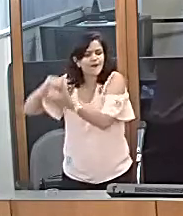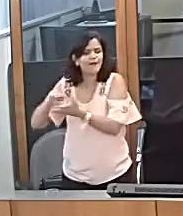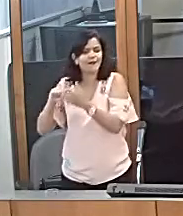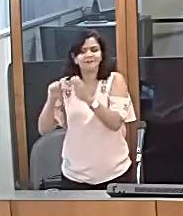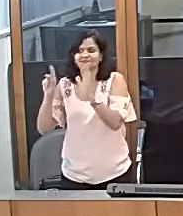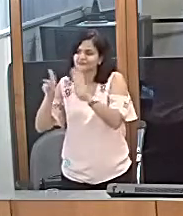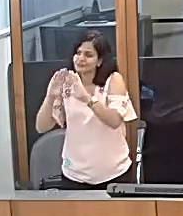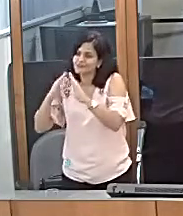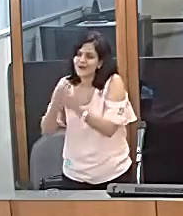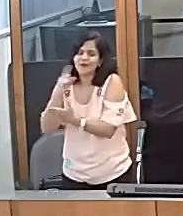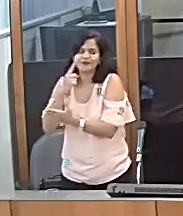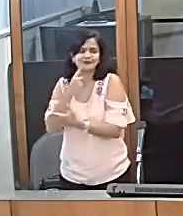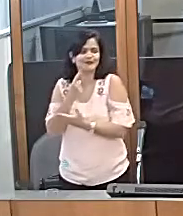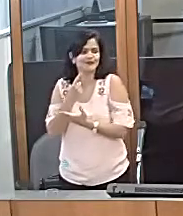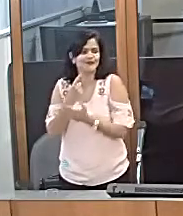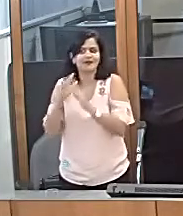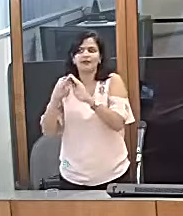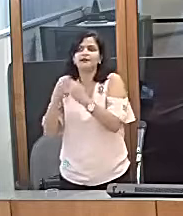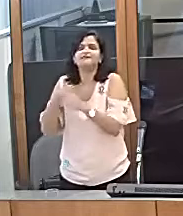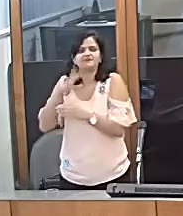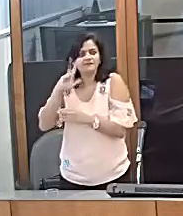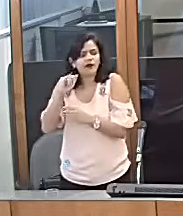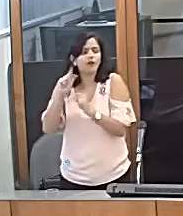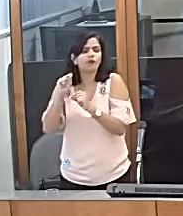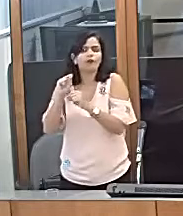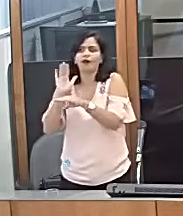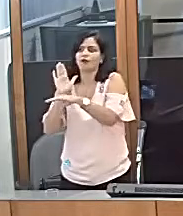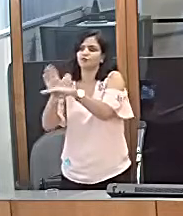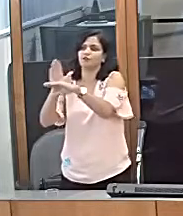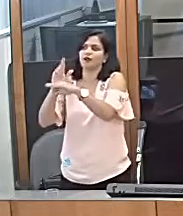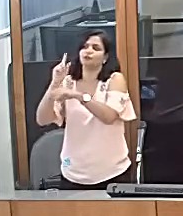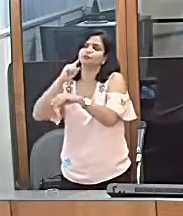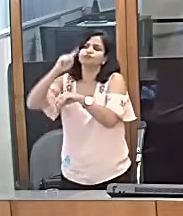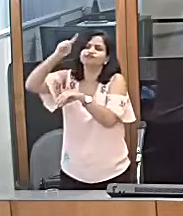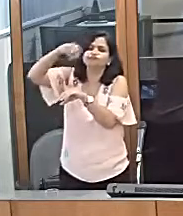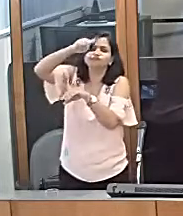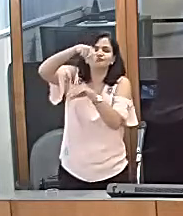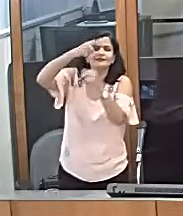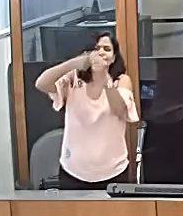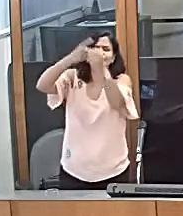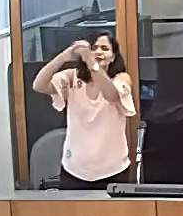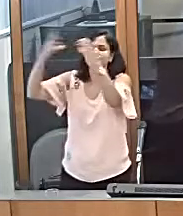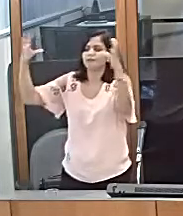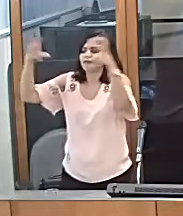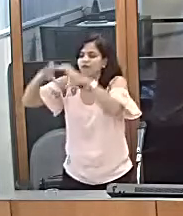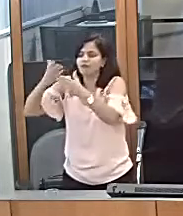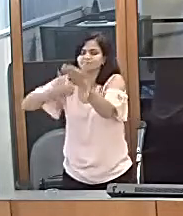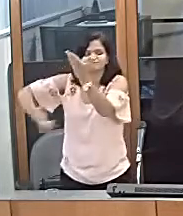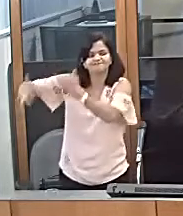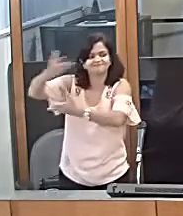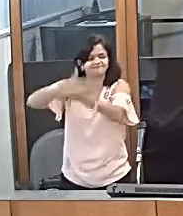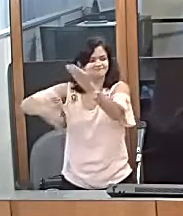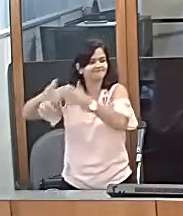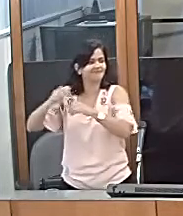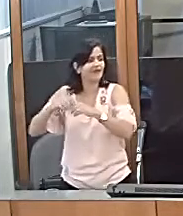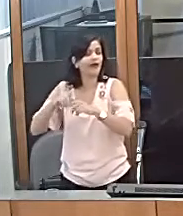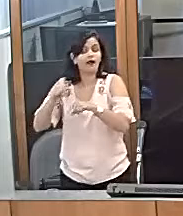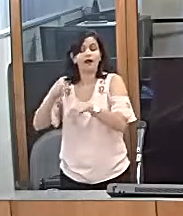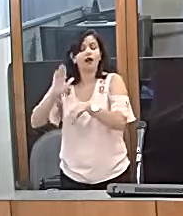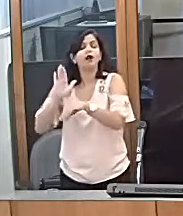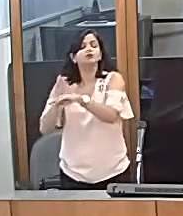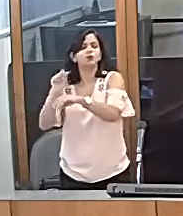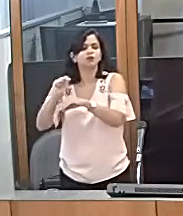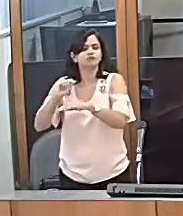a situação de muitas crianças, muitos surdos, no estado de Minas Gerais, em relação à sua educação, para